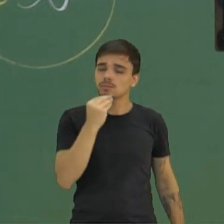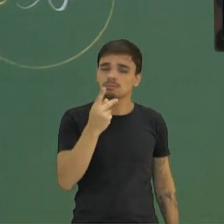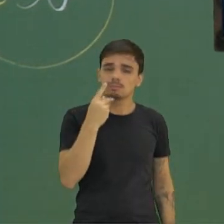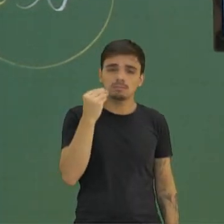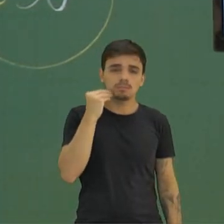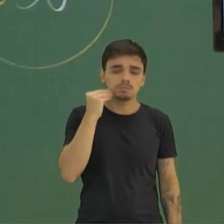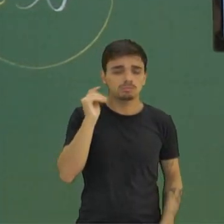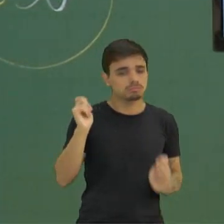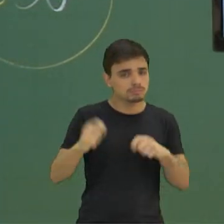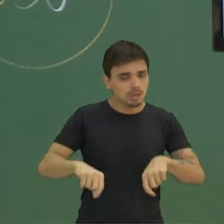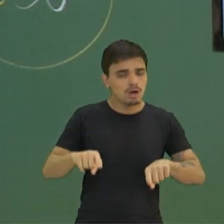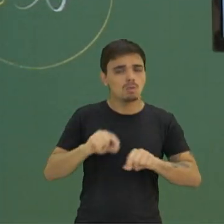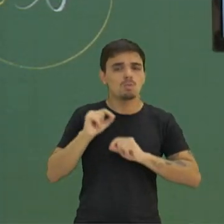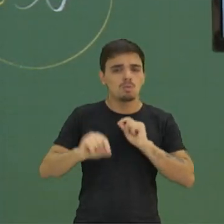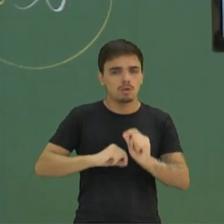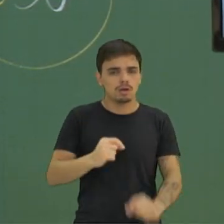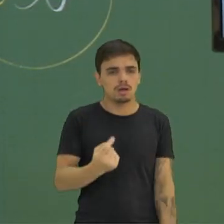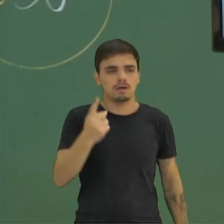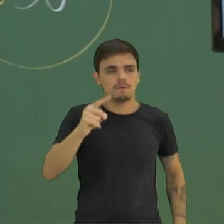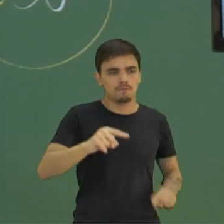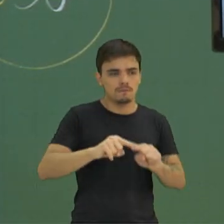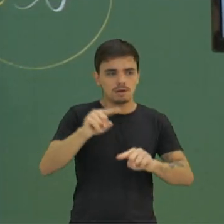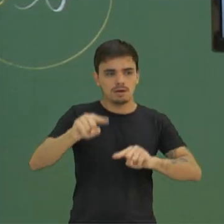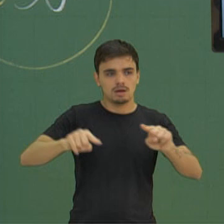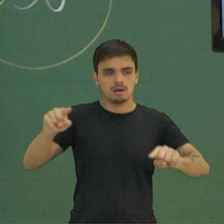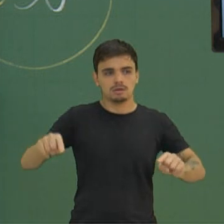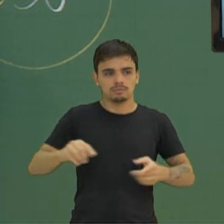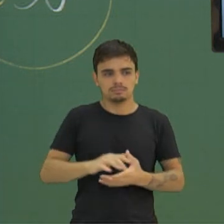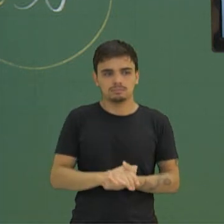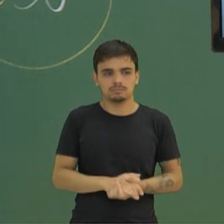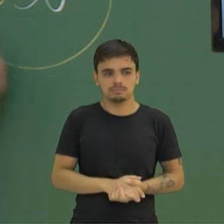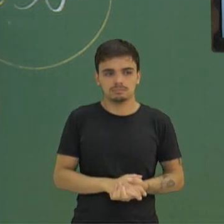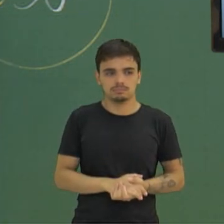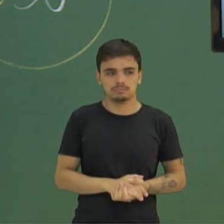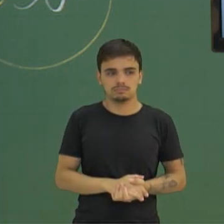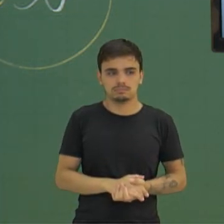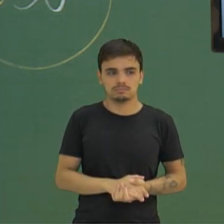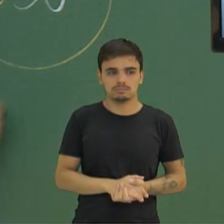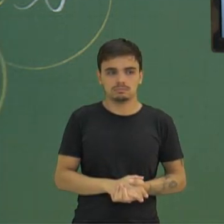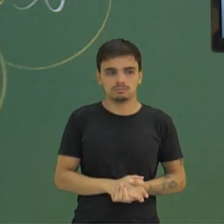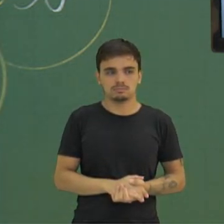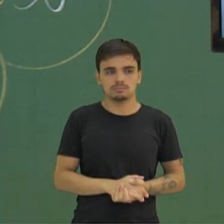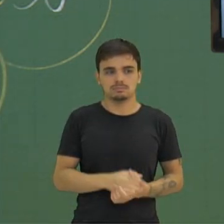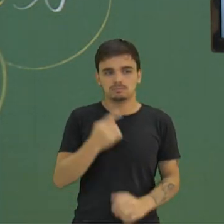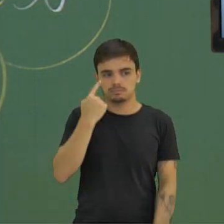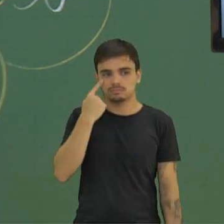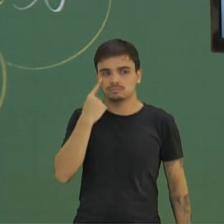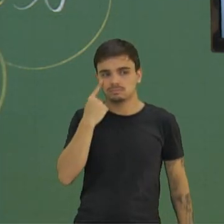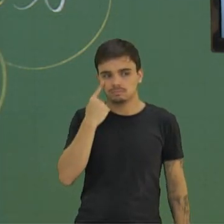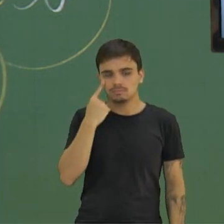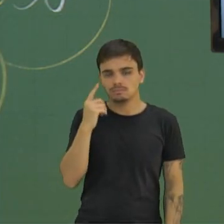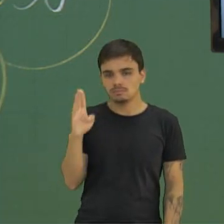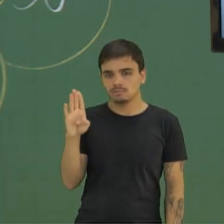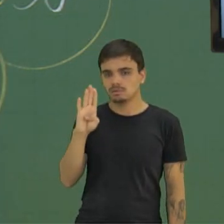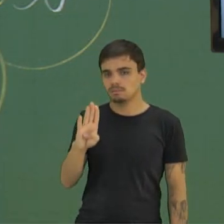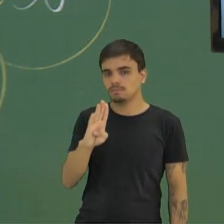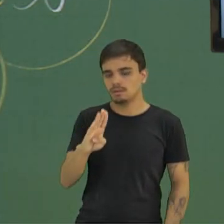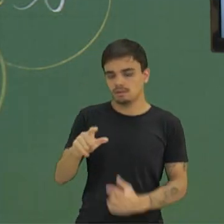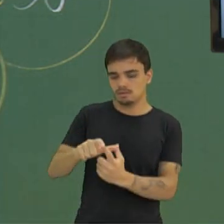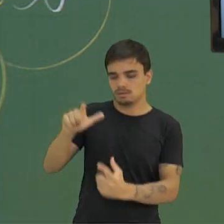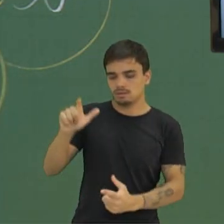possibilidade a única variável é o ser nascer Com estes com esse par de fatores bezão Bezinho